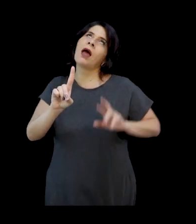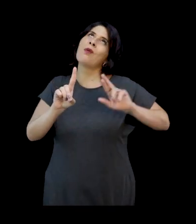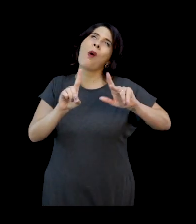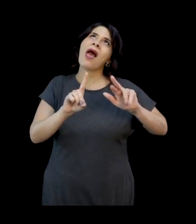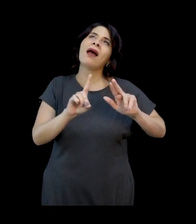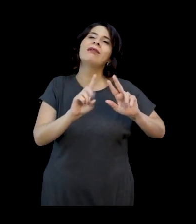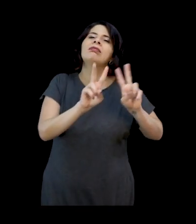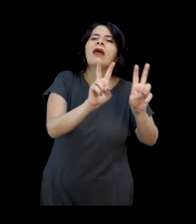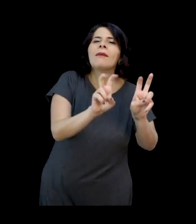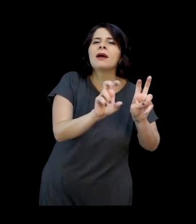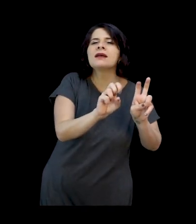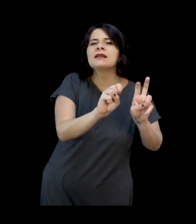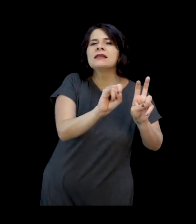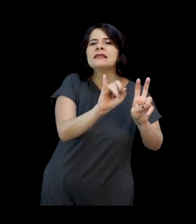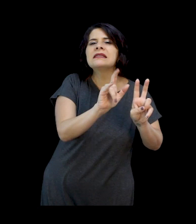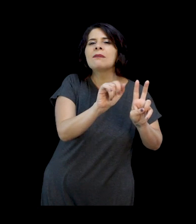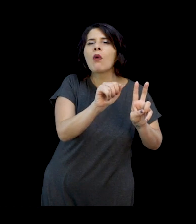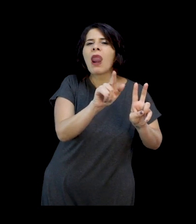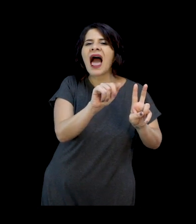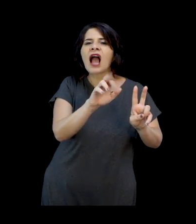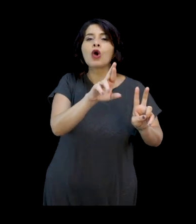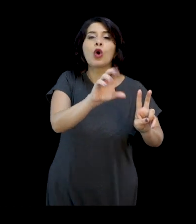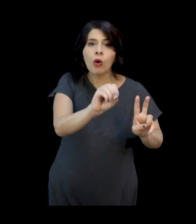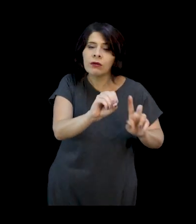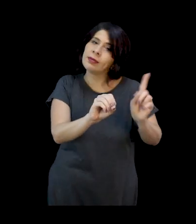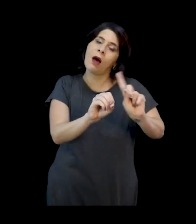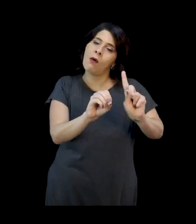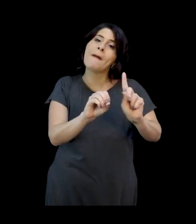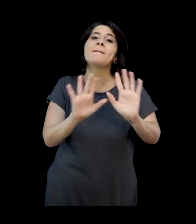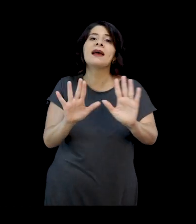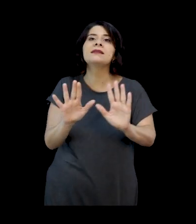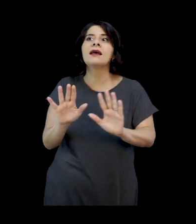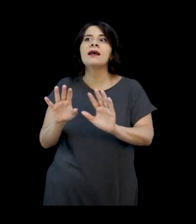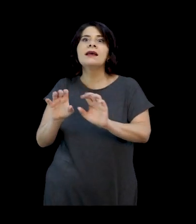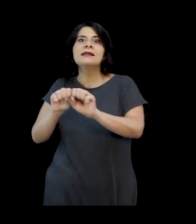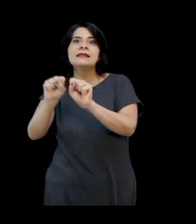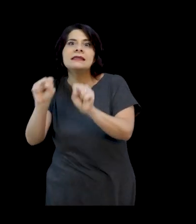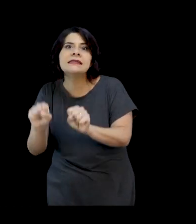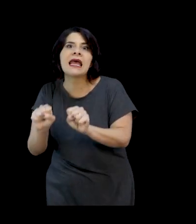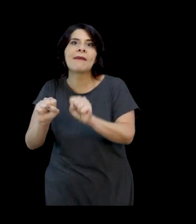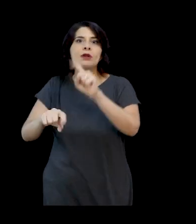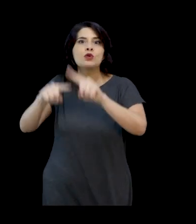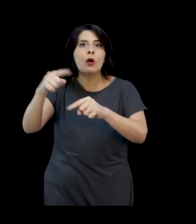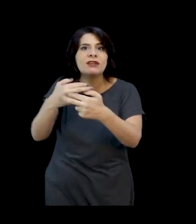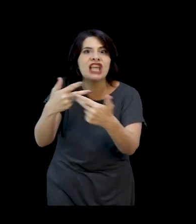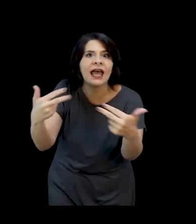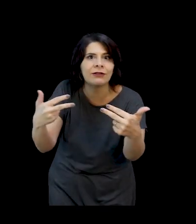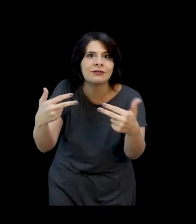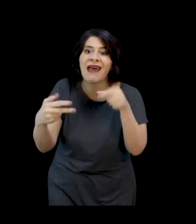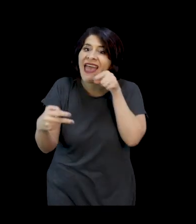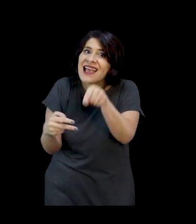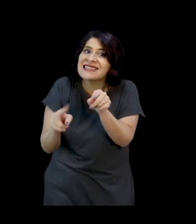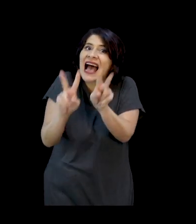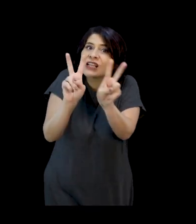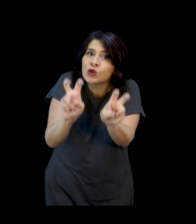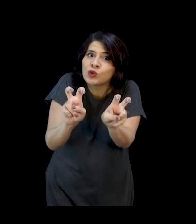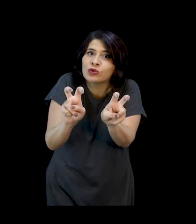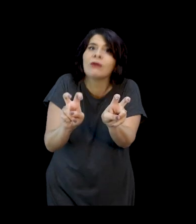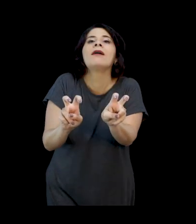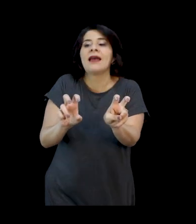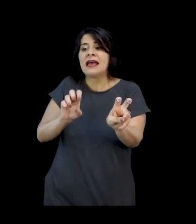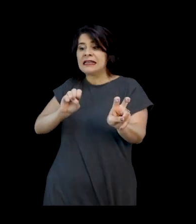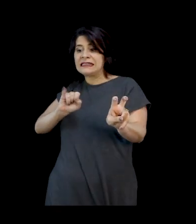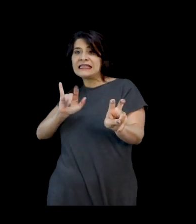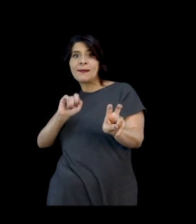o Baudrillard do sistema dos objetos, já que a questão dos objetos foi uma questão central para o